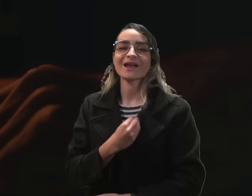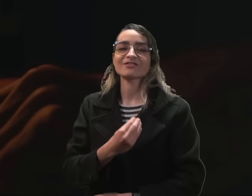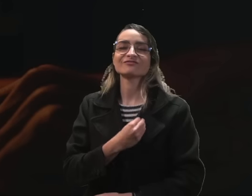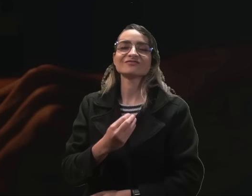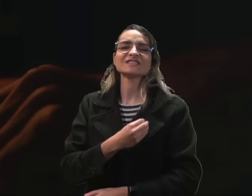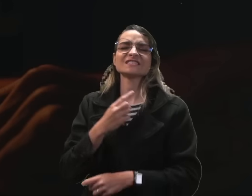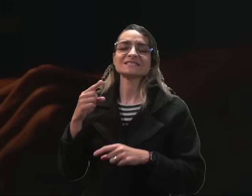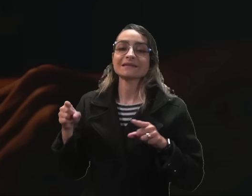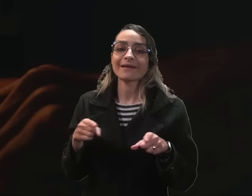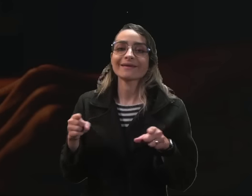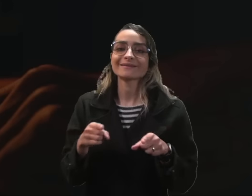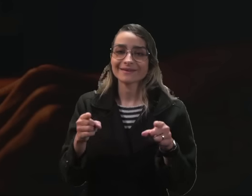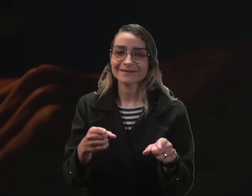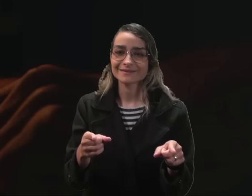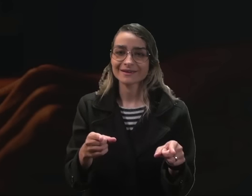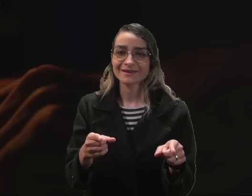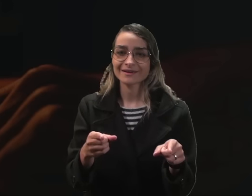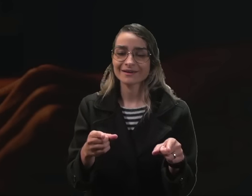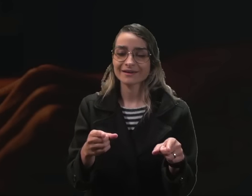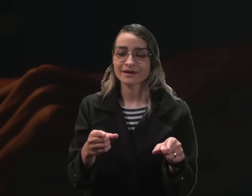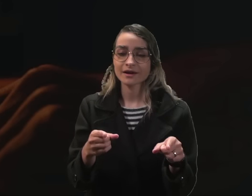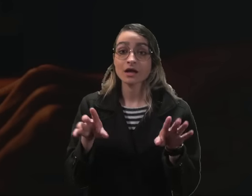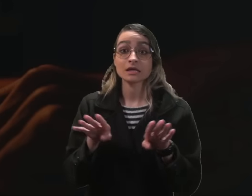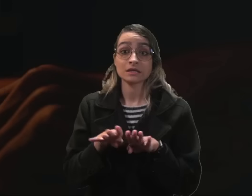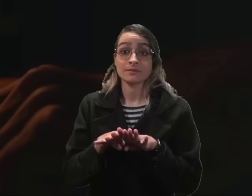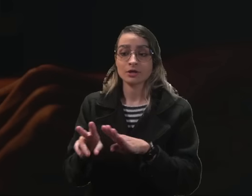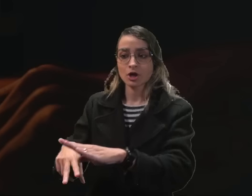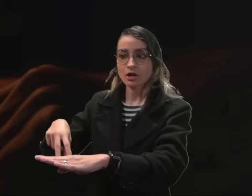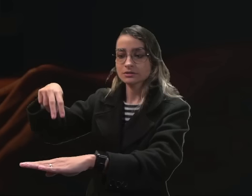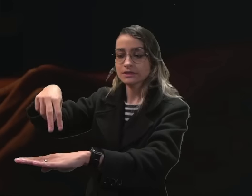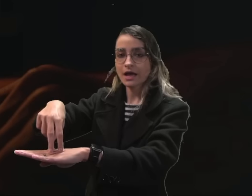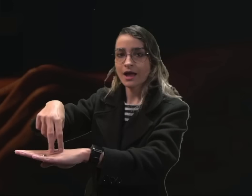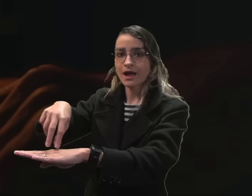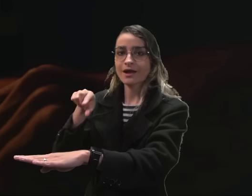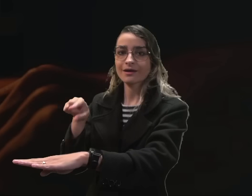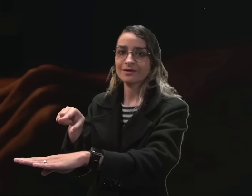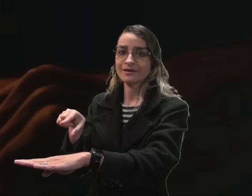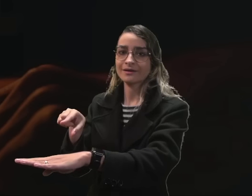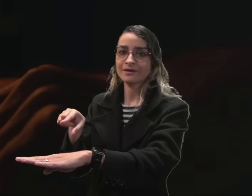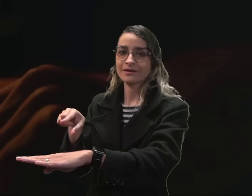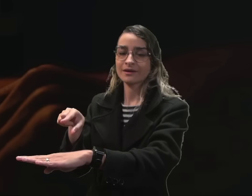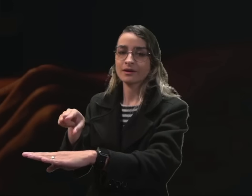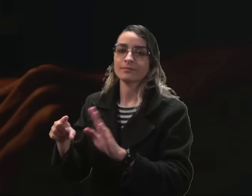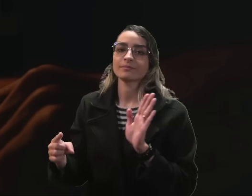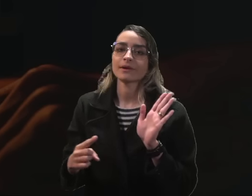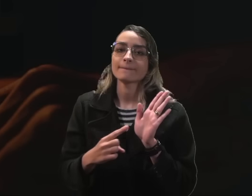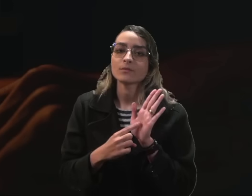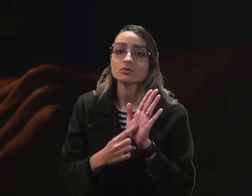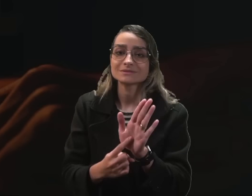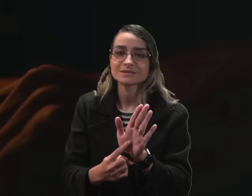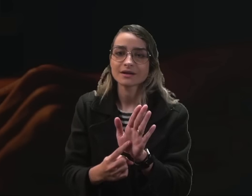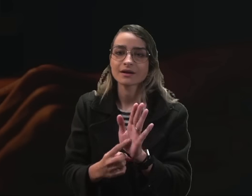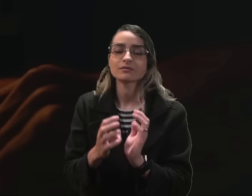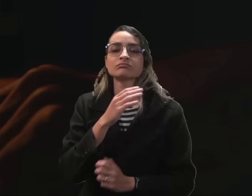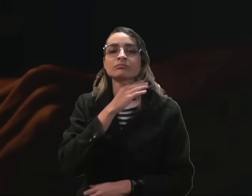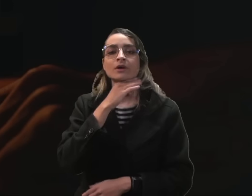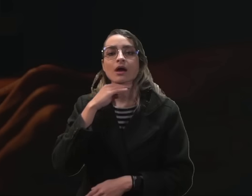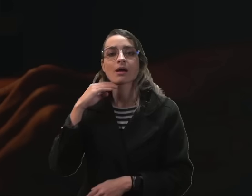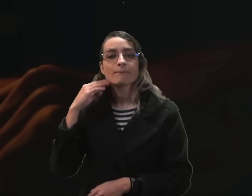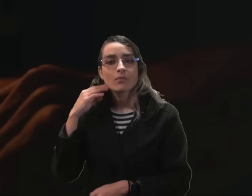libertação do povo uma ressurreição especial quando se encerrar o tempo da graça Deus